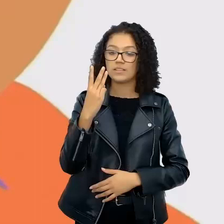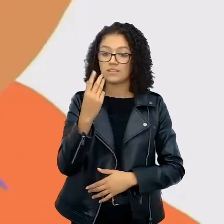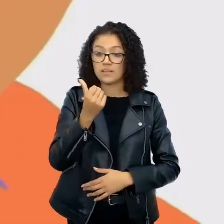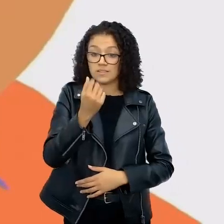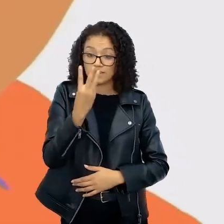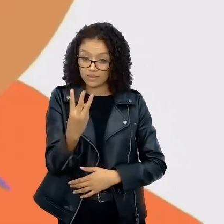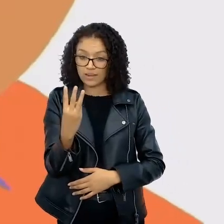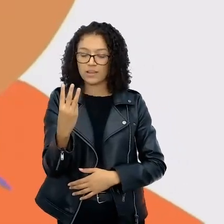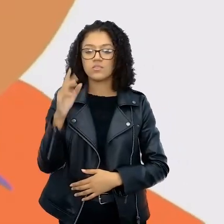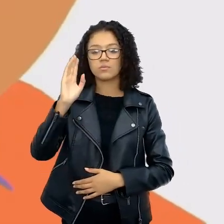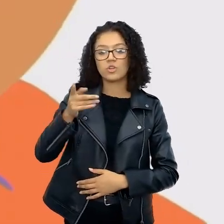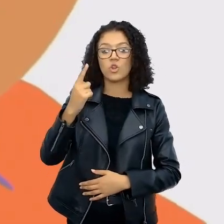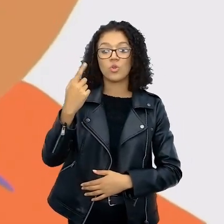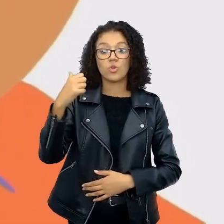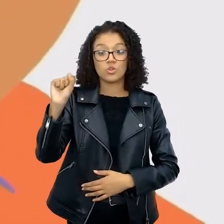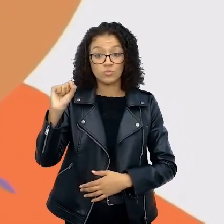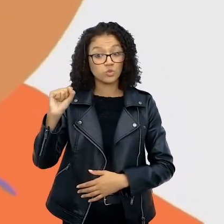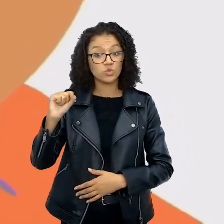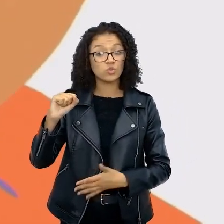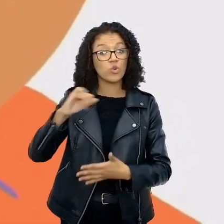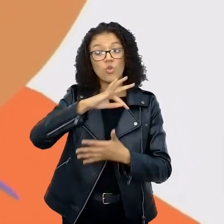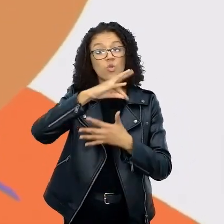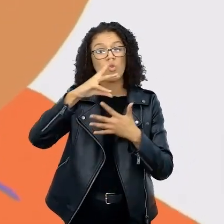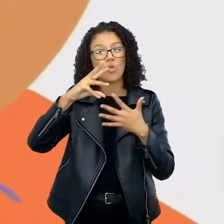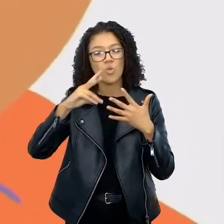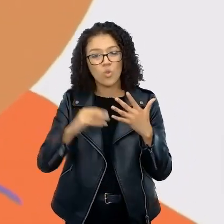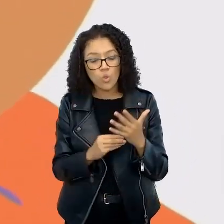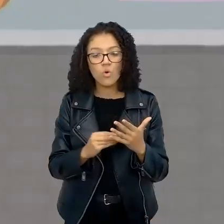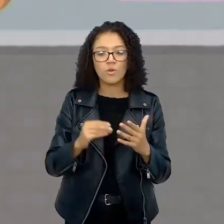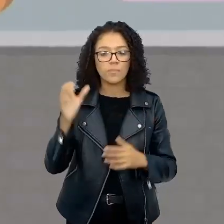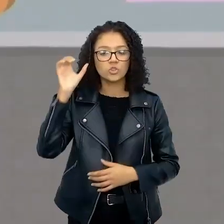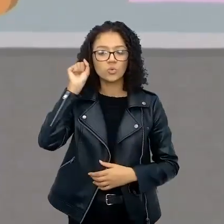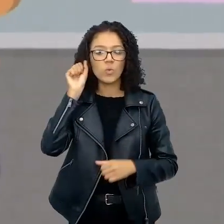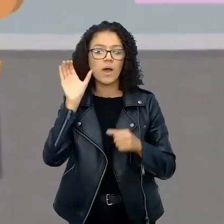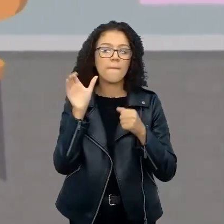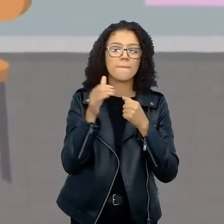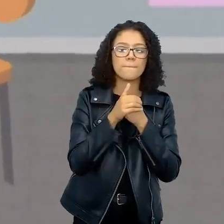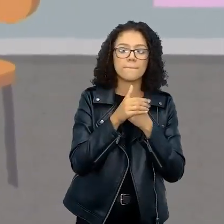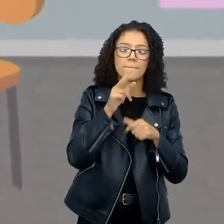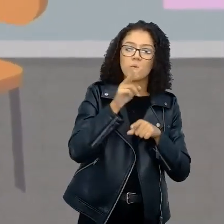9.603/2018, incluindo os procedimentos para a escuta protegida.